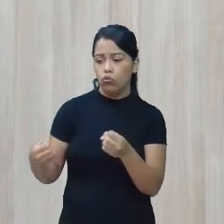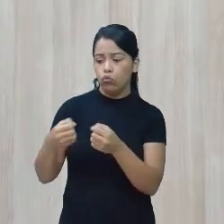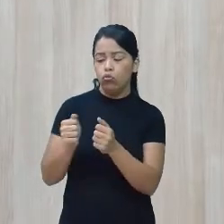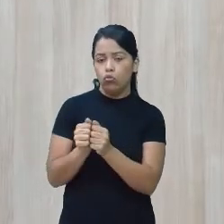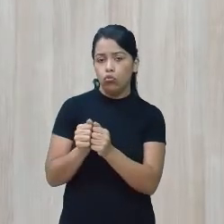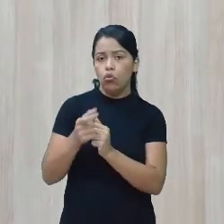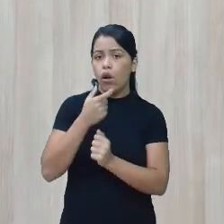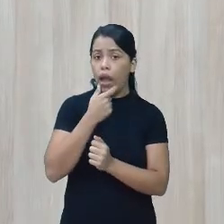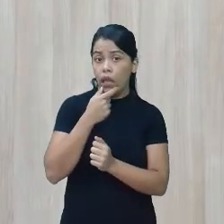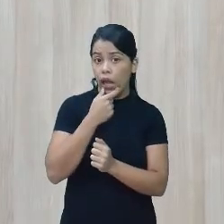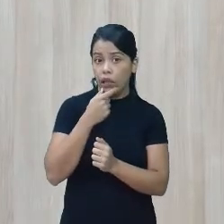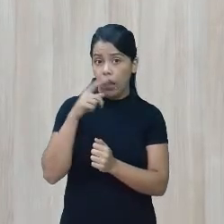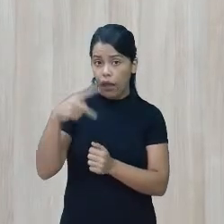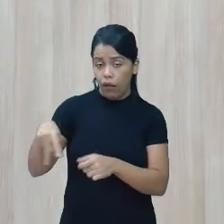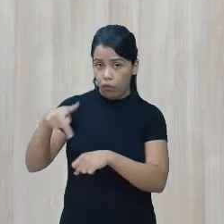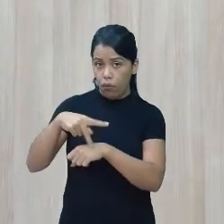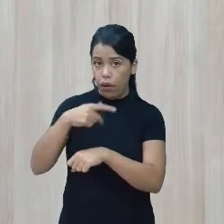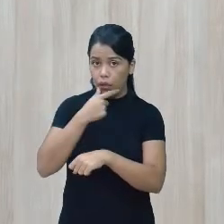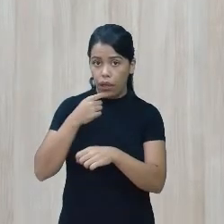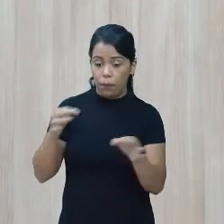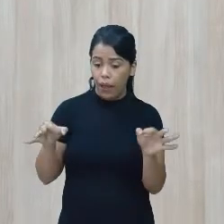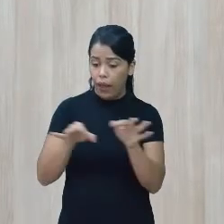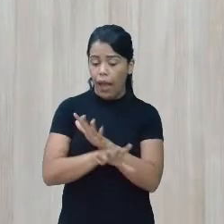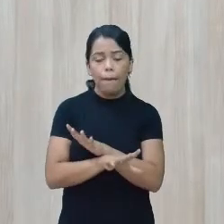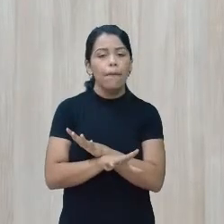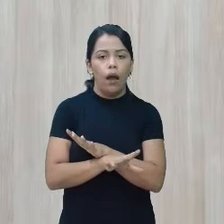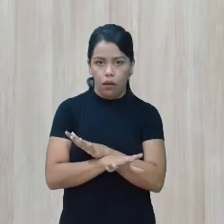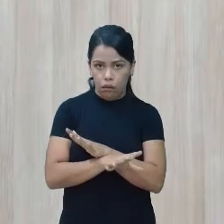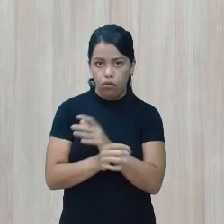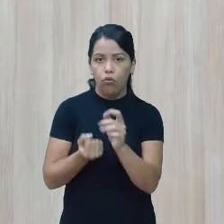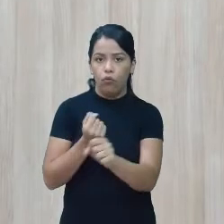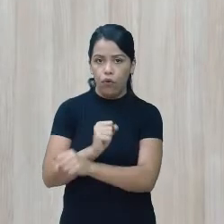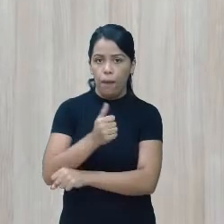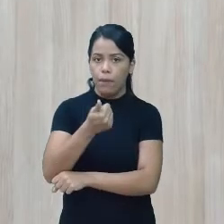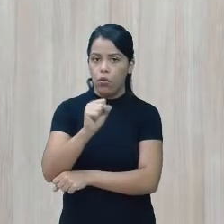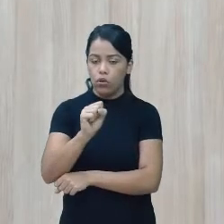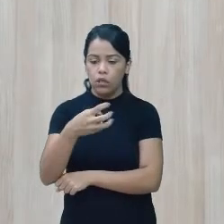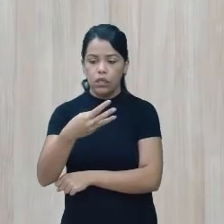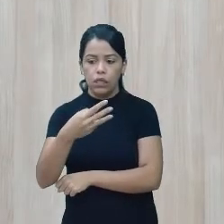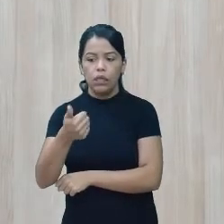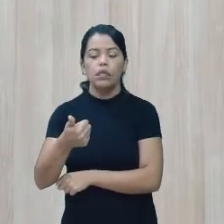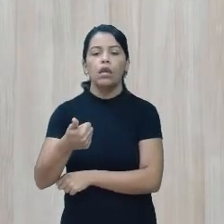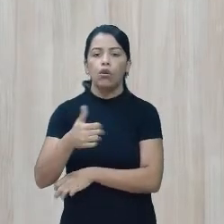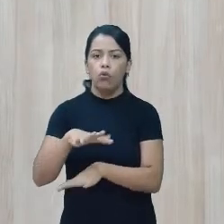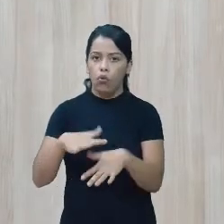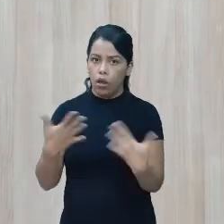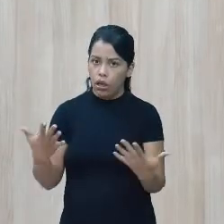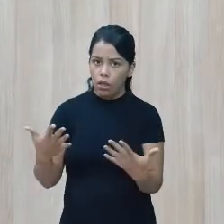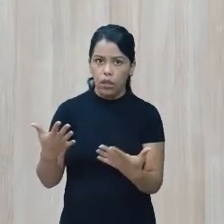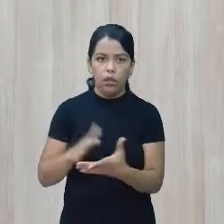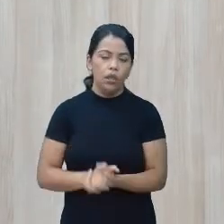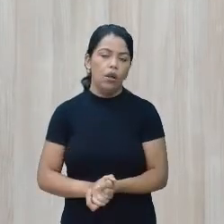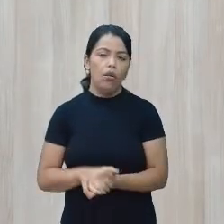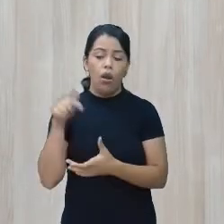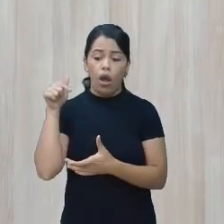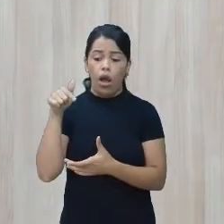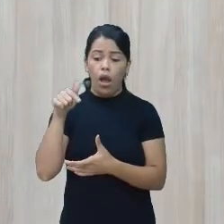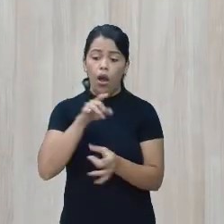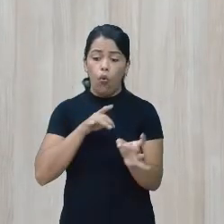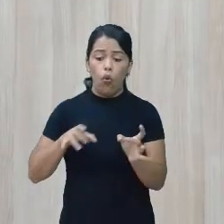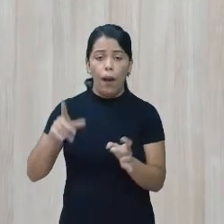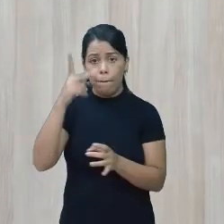Inglaterra para acabar com o tráfico em 1831. Então, antes de 1831, os traficantes aceleraram muito,